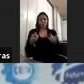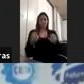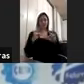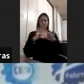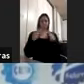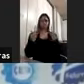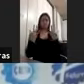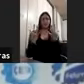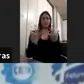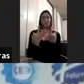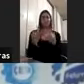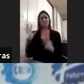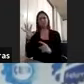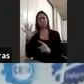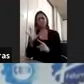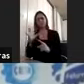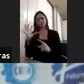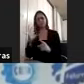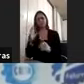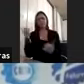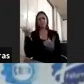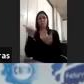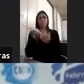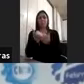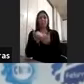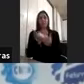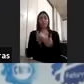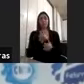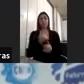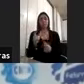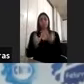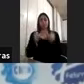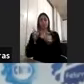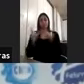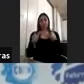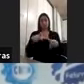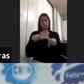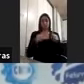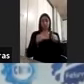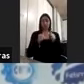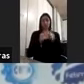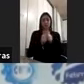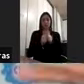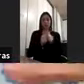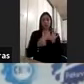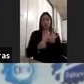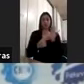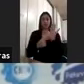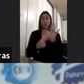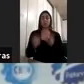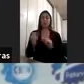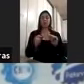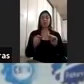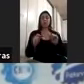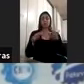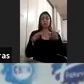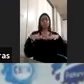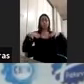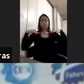que é um dos nossos articulistas aqui da live, ele fala que aqui a gente parece que não percebe porque estamos aqui. Mas de fora, lá nos outros estados, as